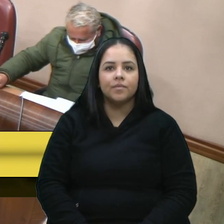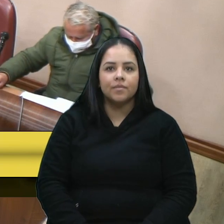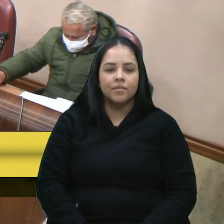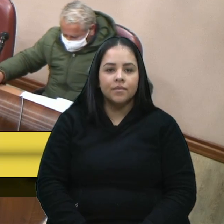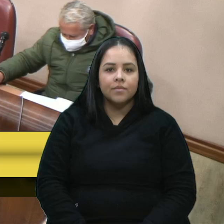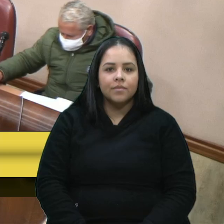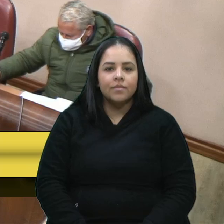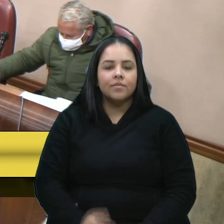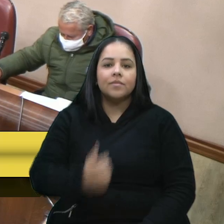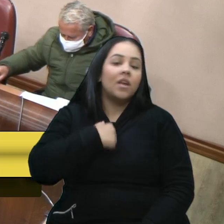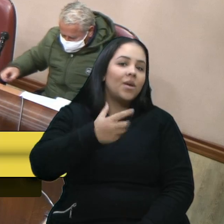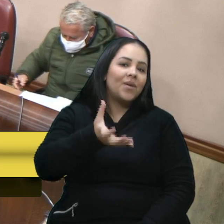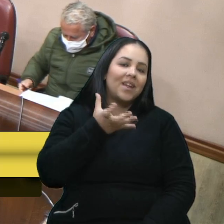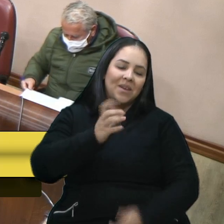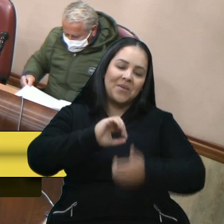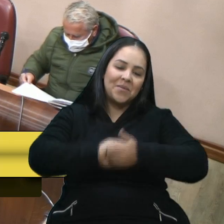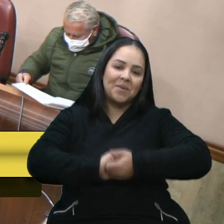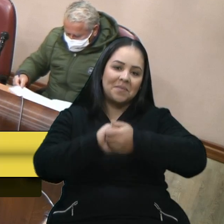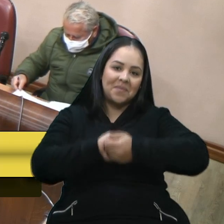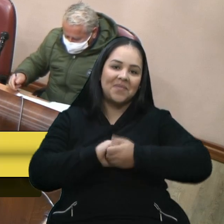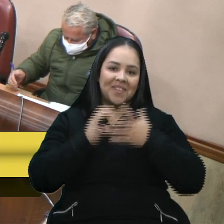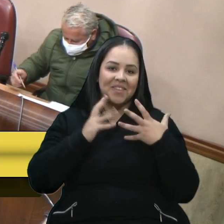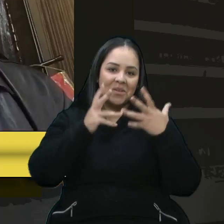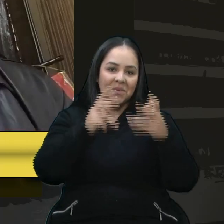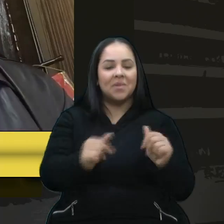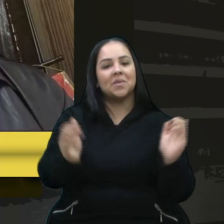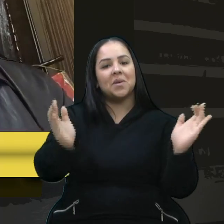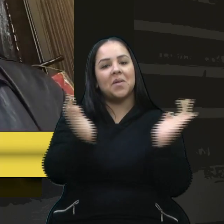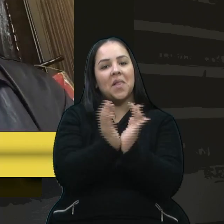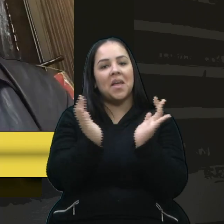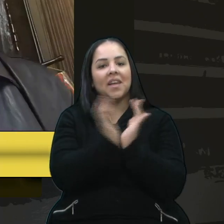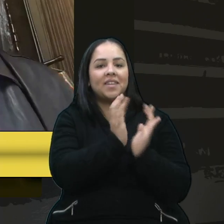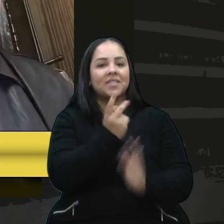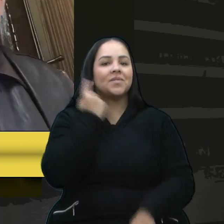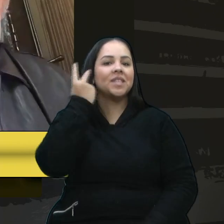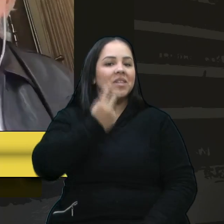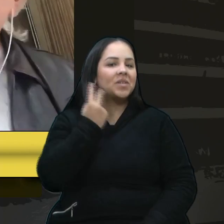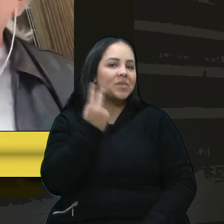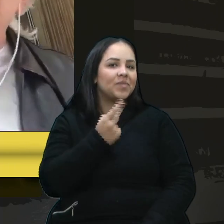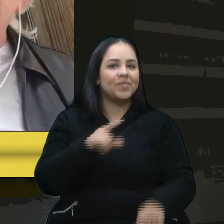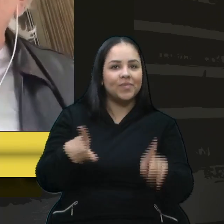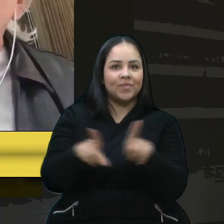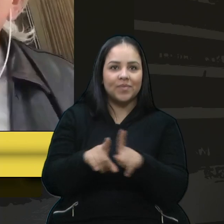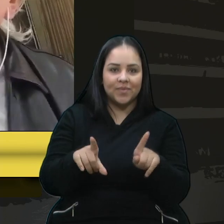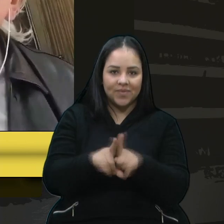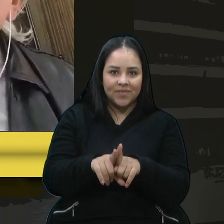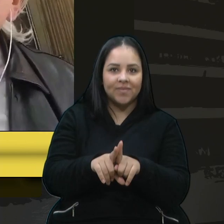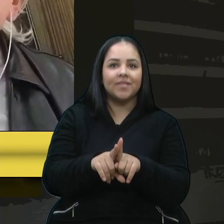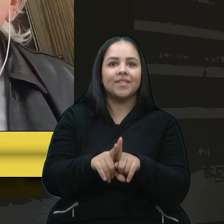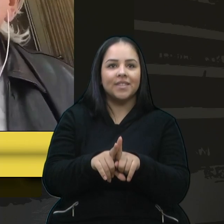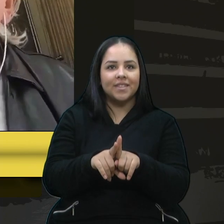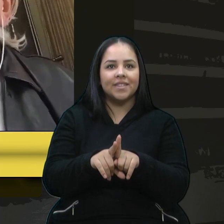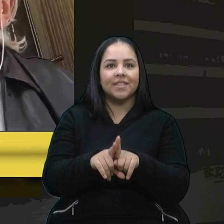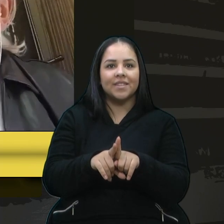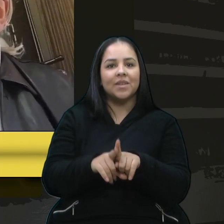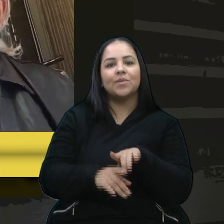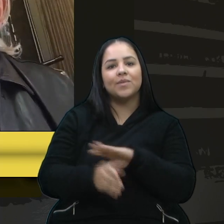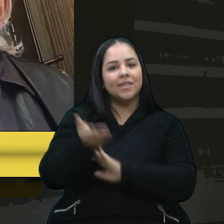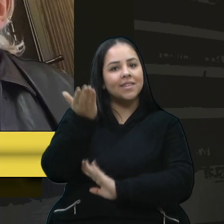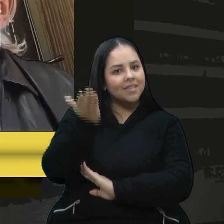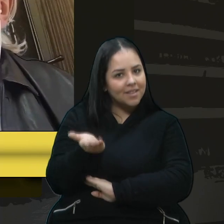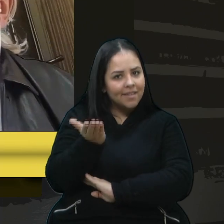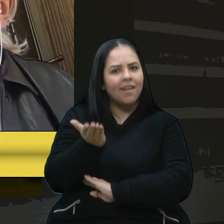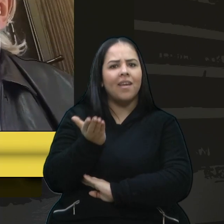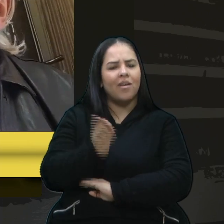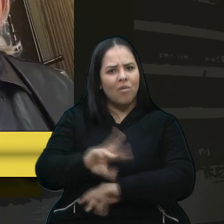Quero cumprimentar todos os colegas vereadores, cumprimentar aí a Vossa Excelência, que está trazendo um